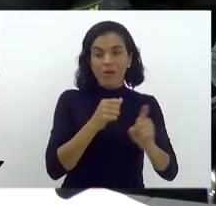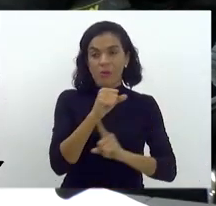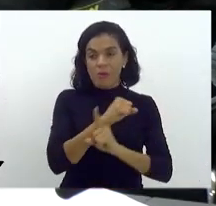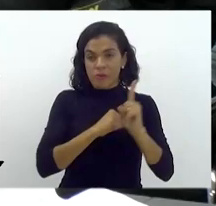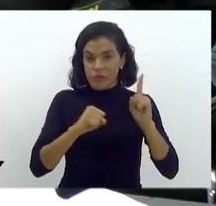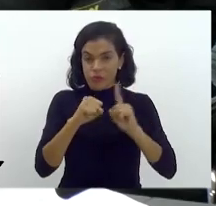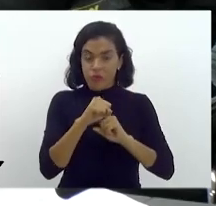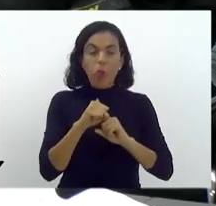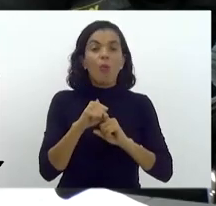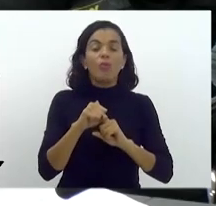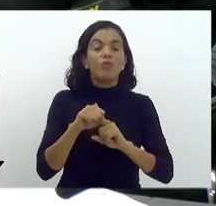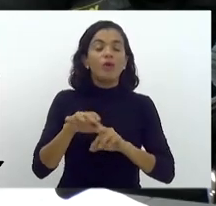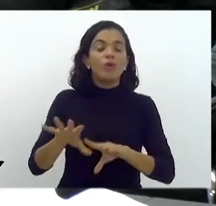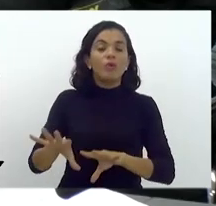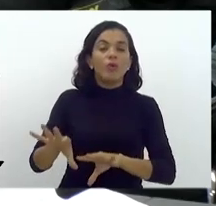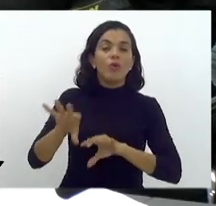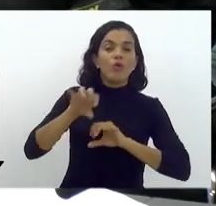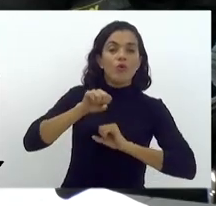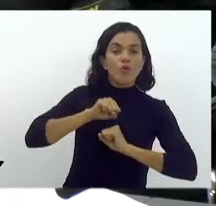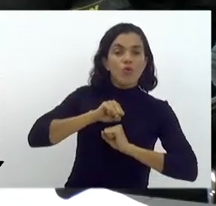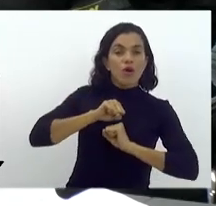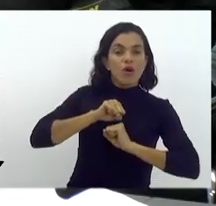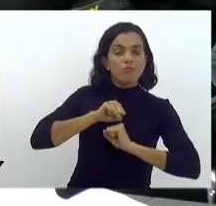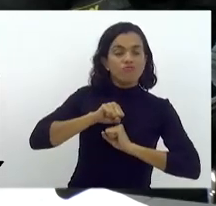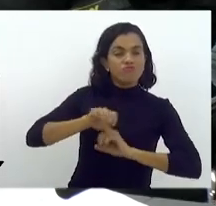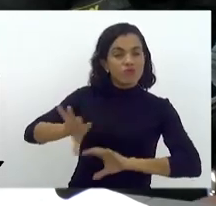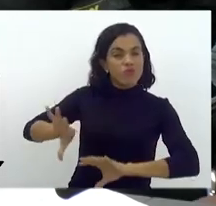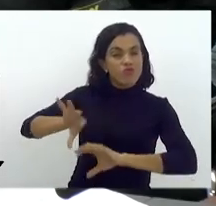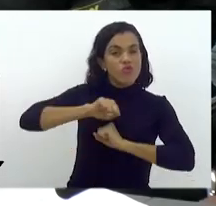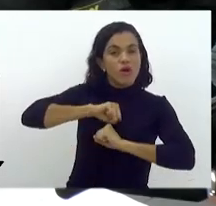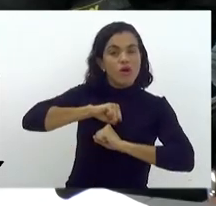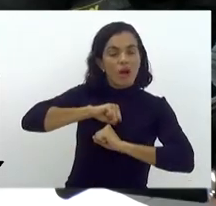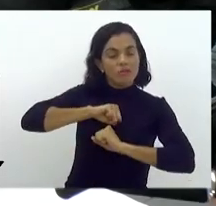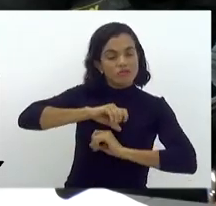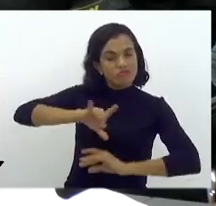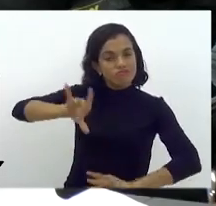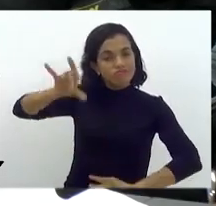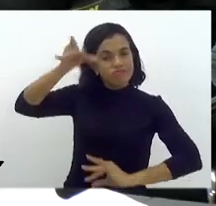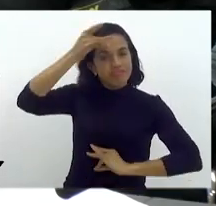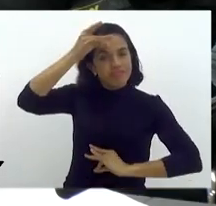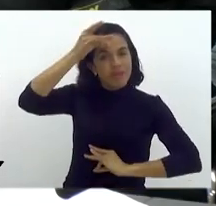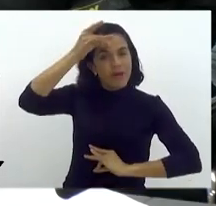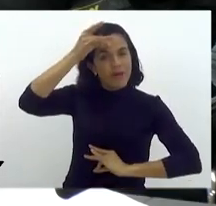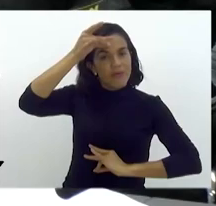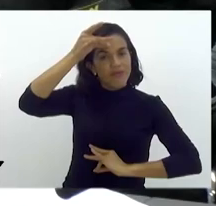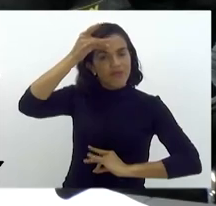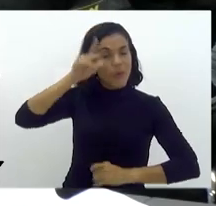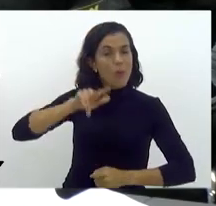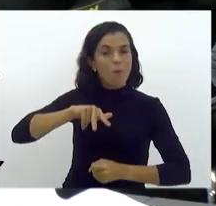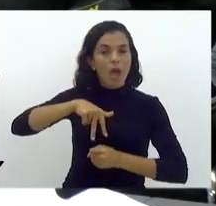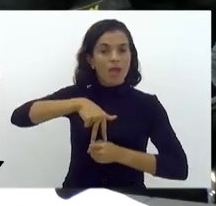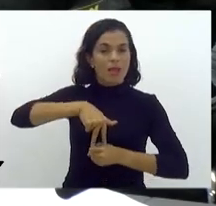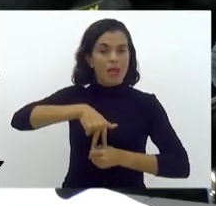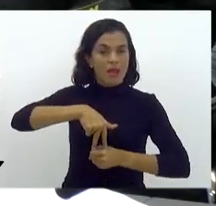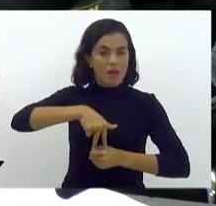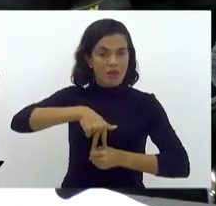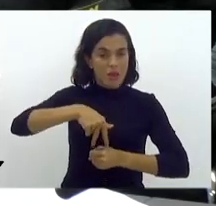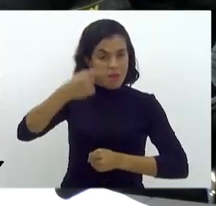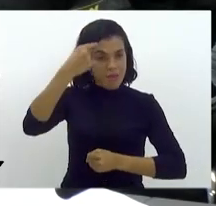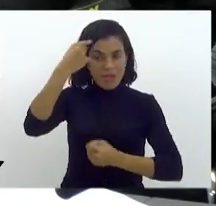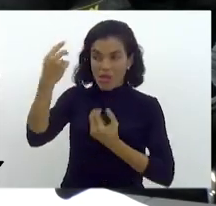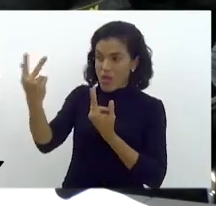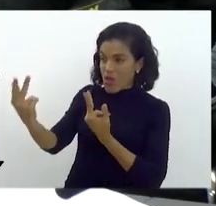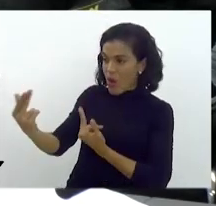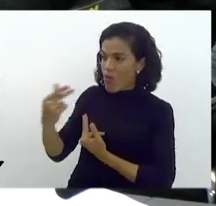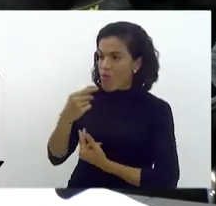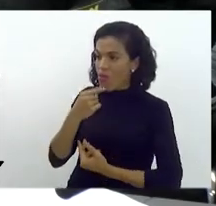adotaram incorporaram essa esse sistema patriarcal então pensam